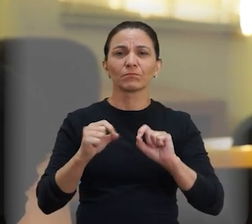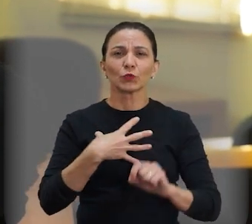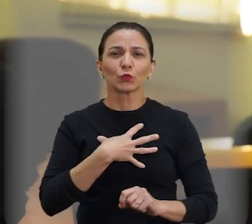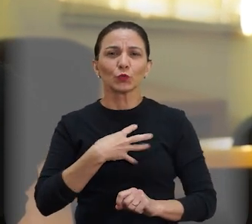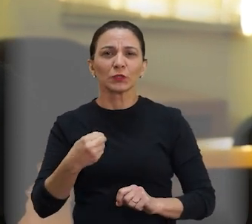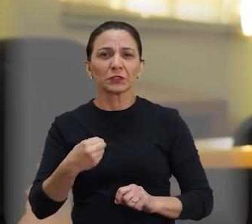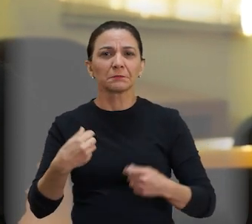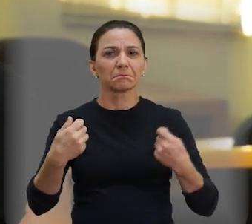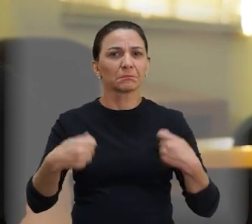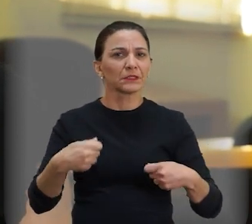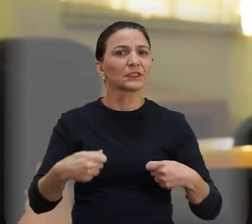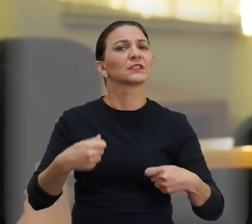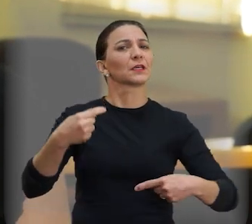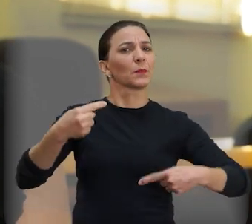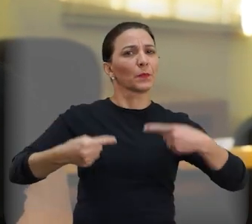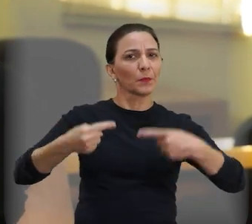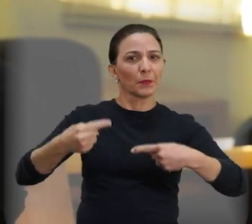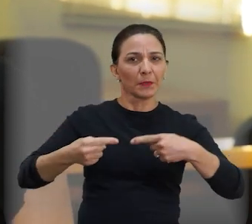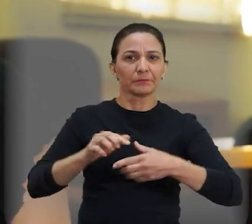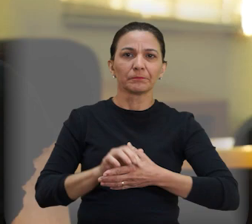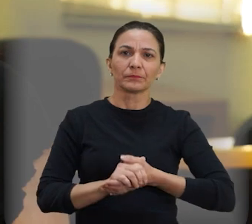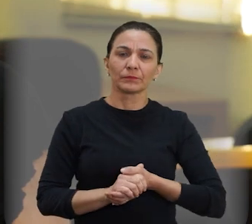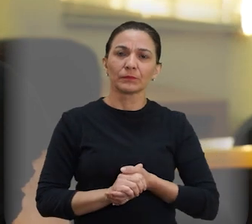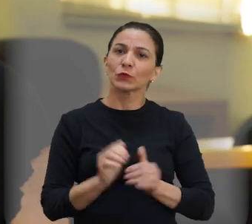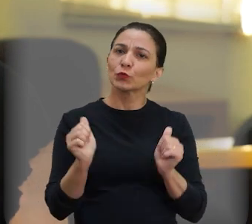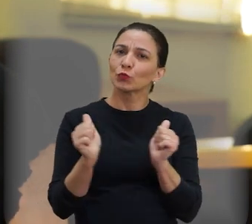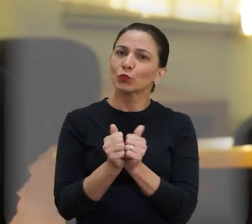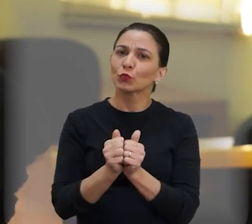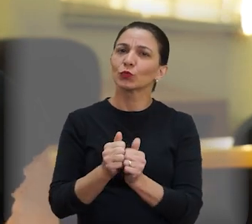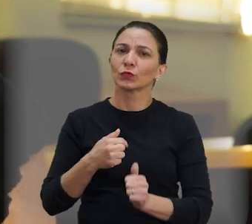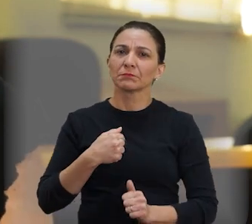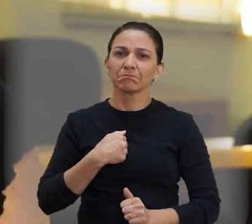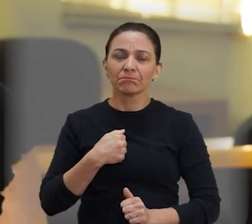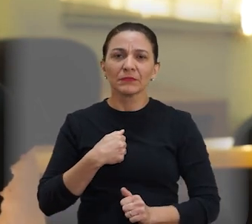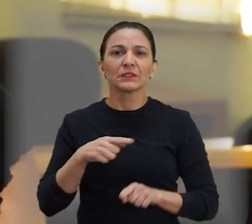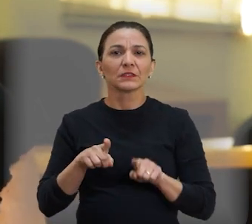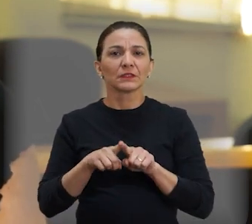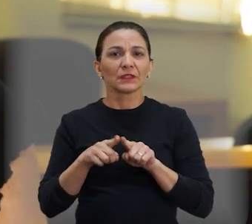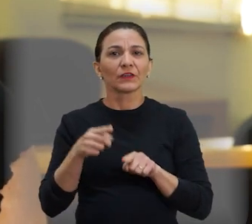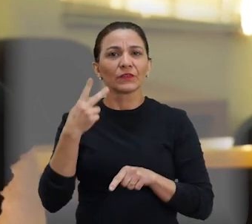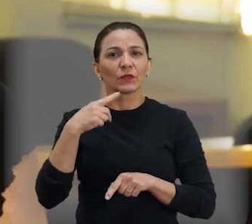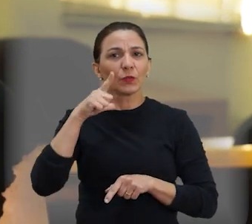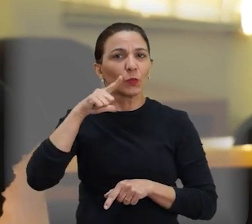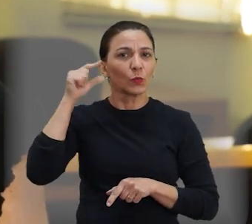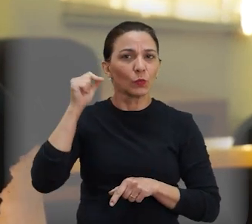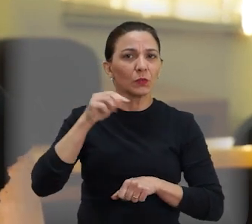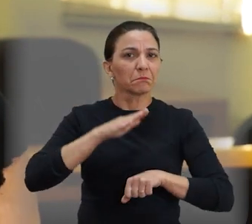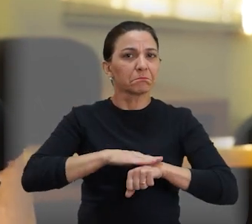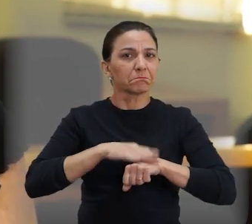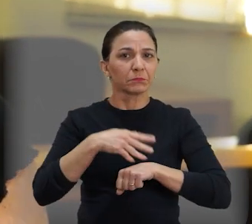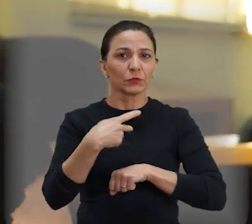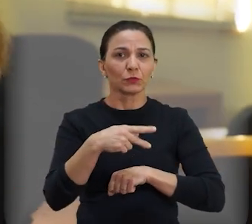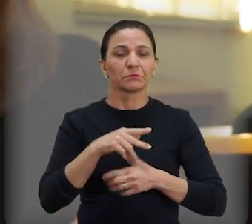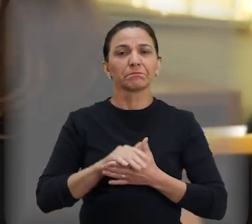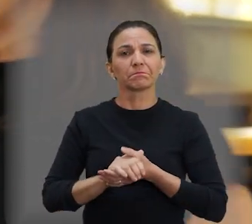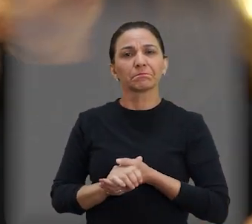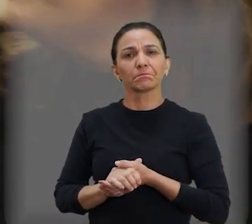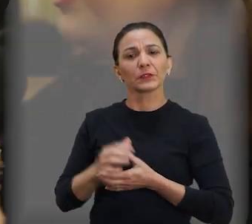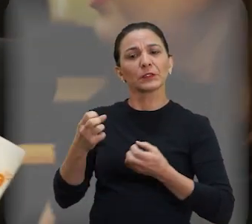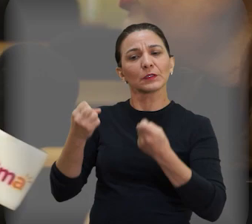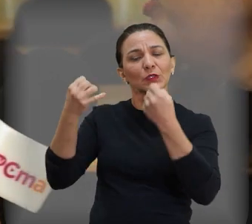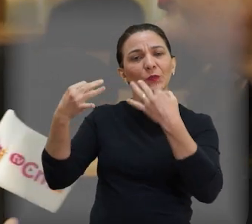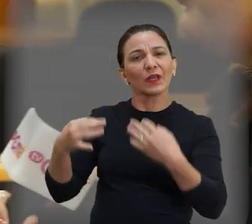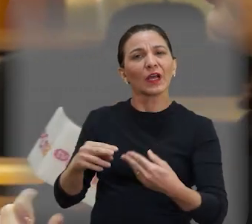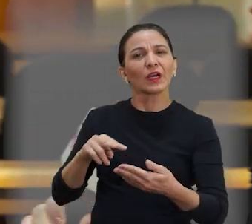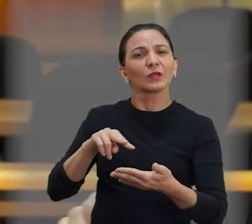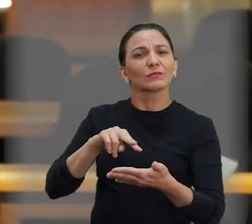Precisamos falar sobre suicídio e ao meu lado está a vereadora Luna Meyer que é autora dessa iniciativa Luna